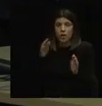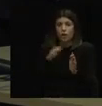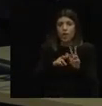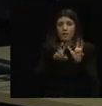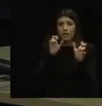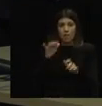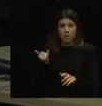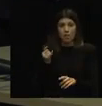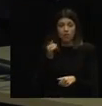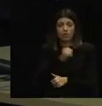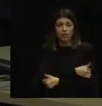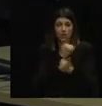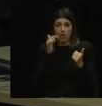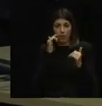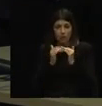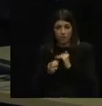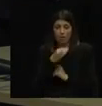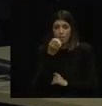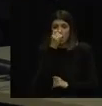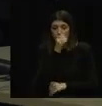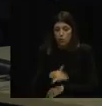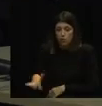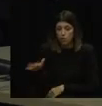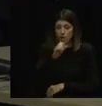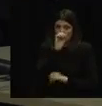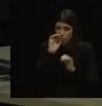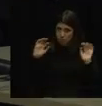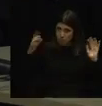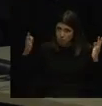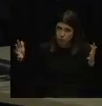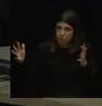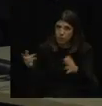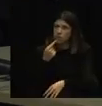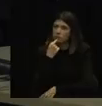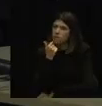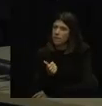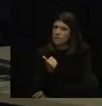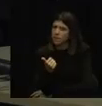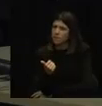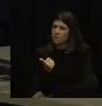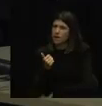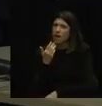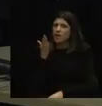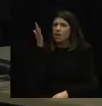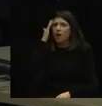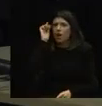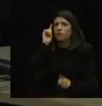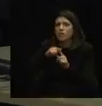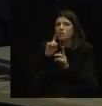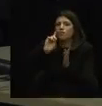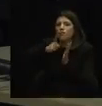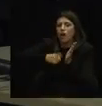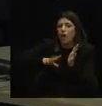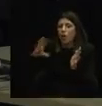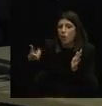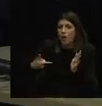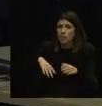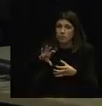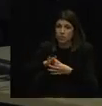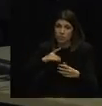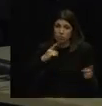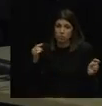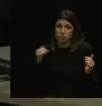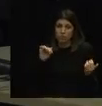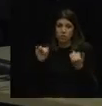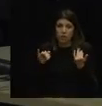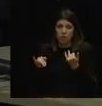cidade sustentável, é referido o Parque Florestal de Monsanto, apesar de não se perceber em concreto o que está previsto e para quando. Por exemplo, sobre a acalmia de